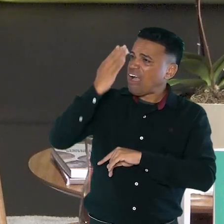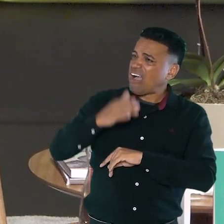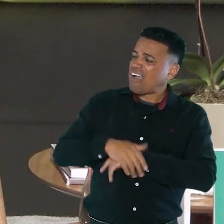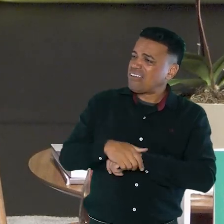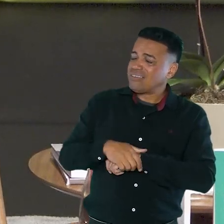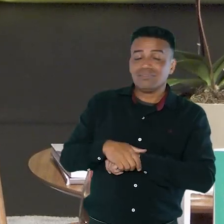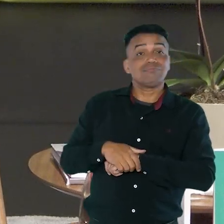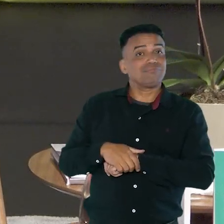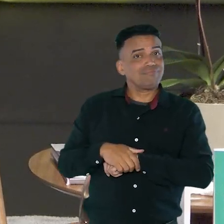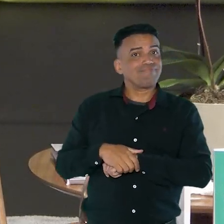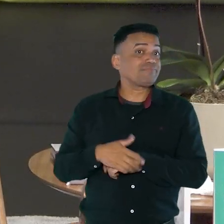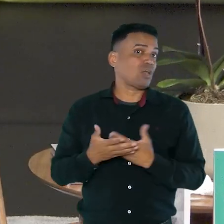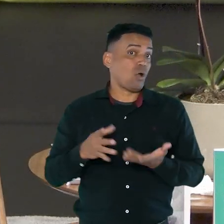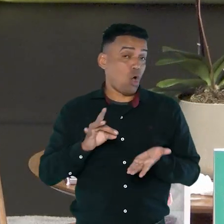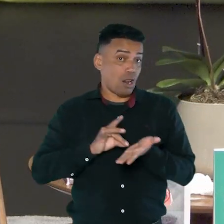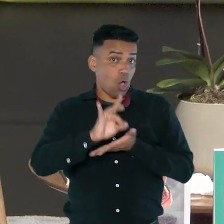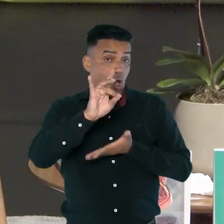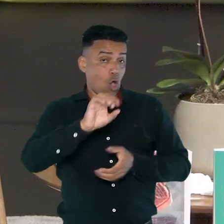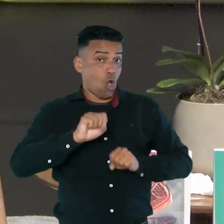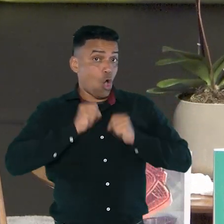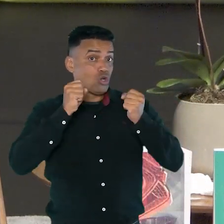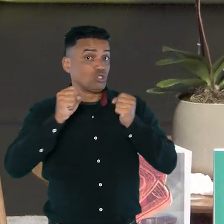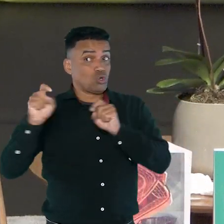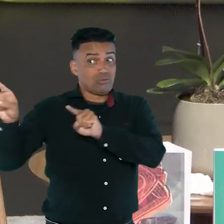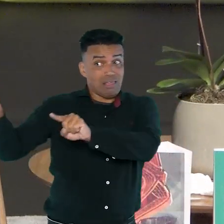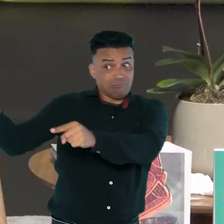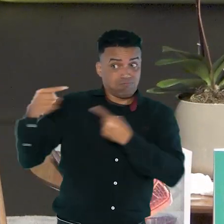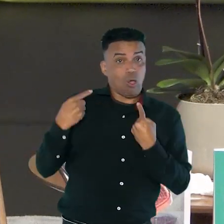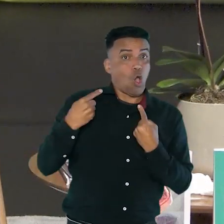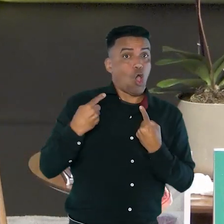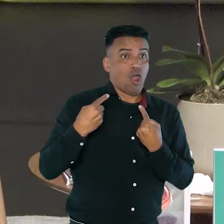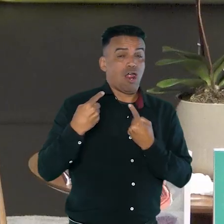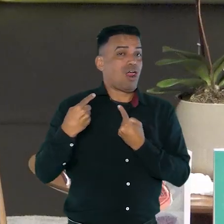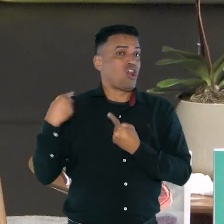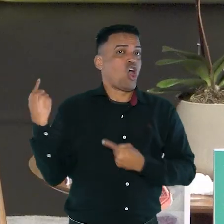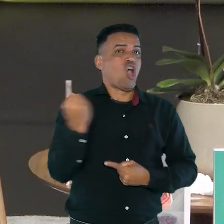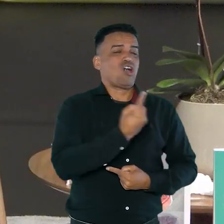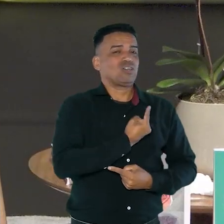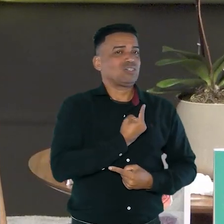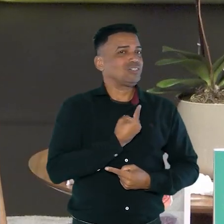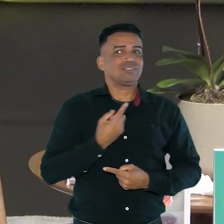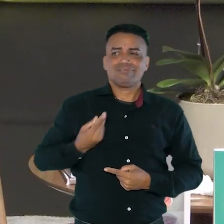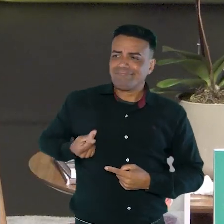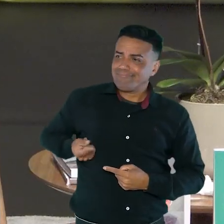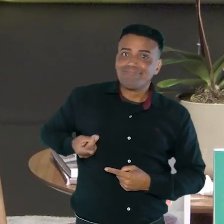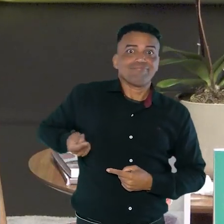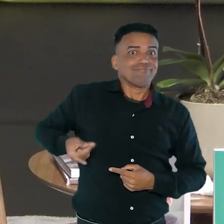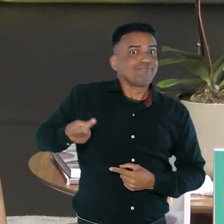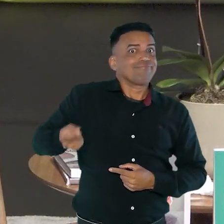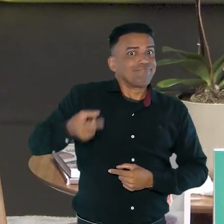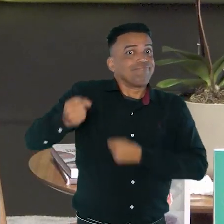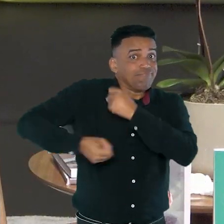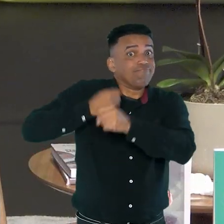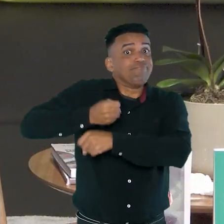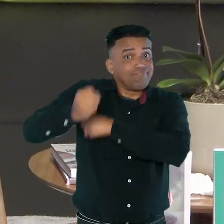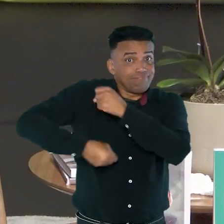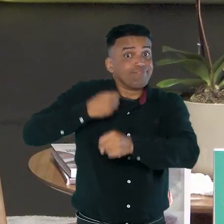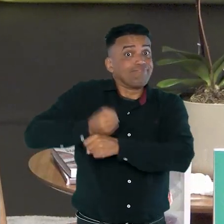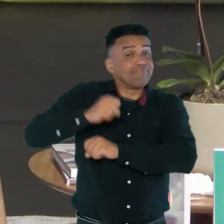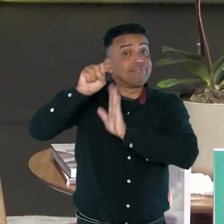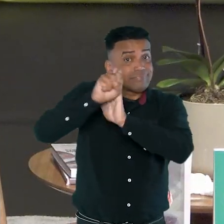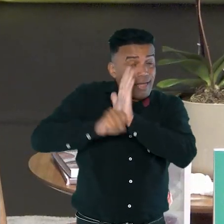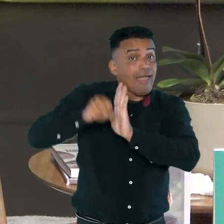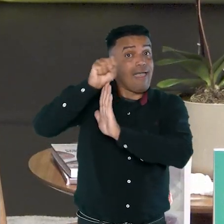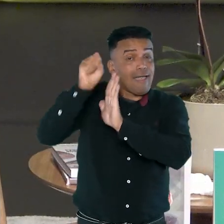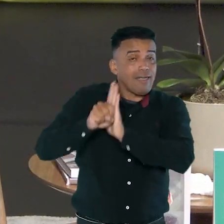Então, agora, o ódio que eles têm por nós é secular, cara. Você não vai ver